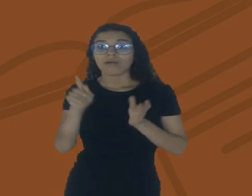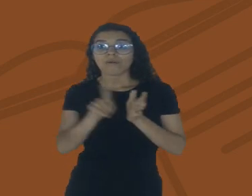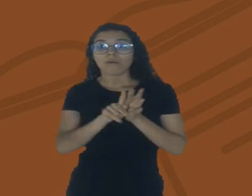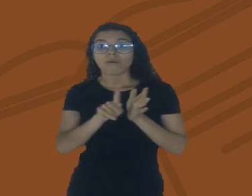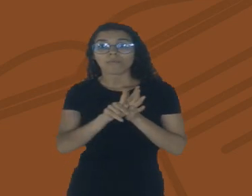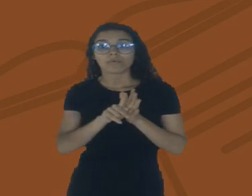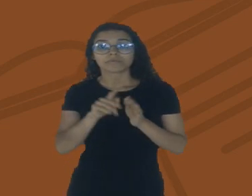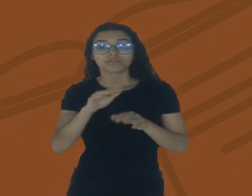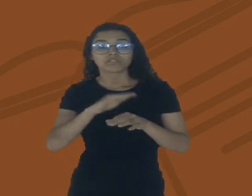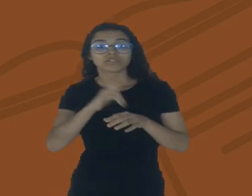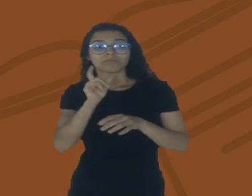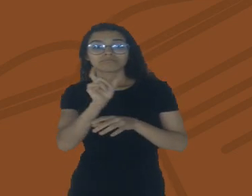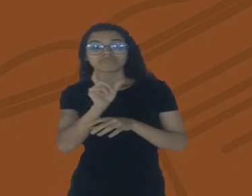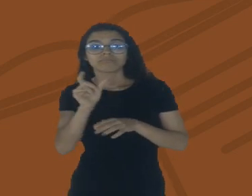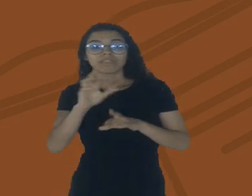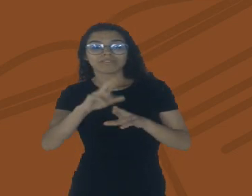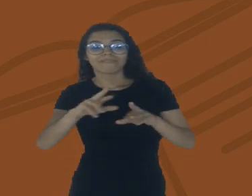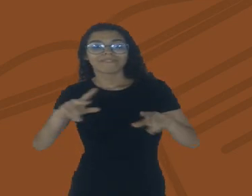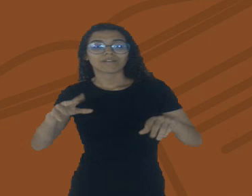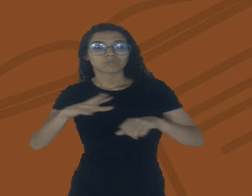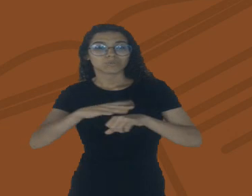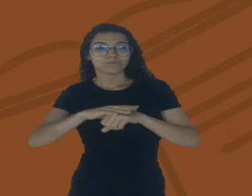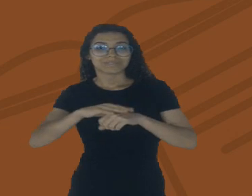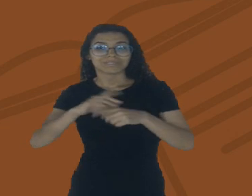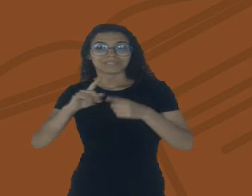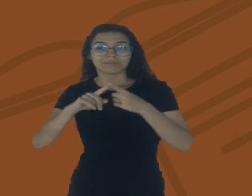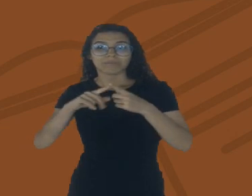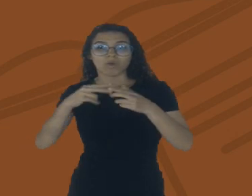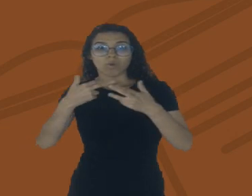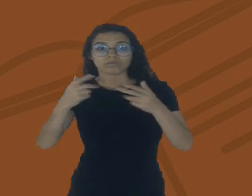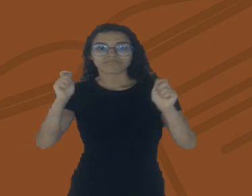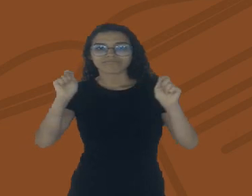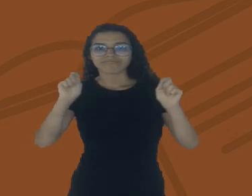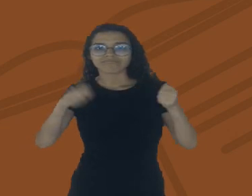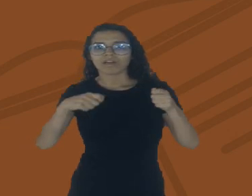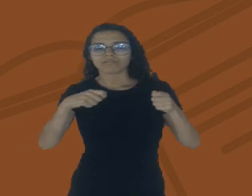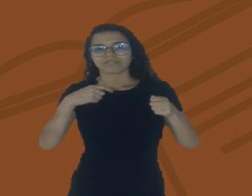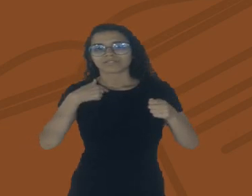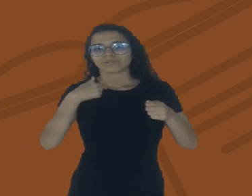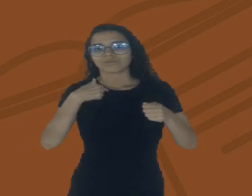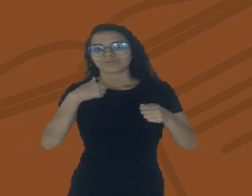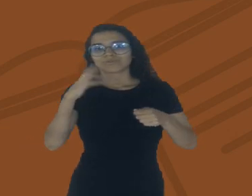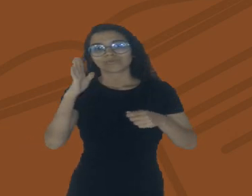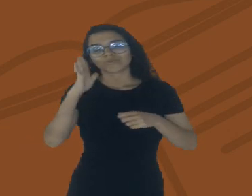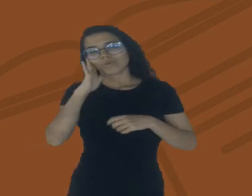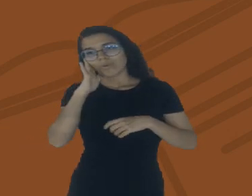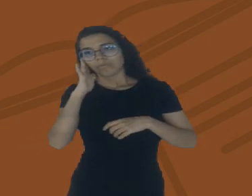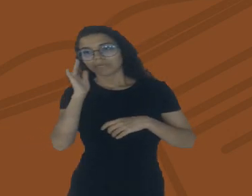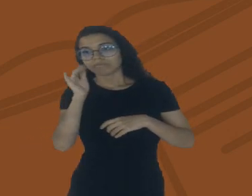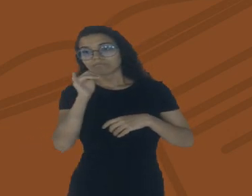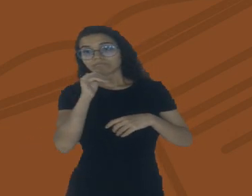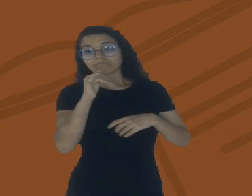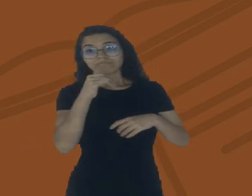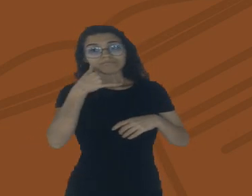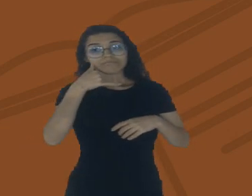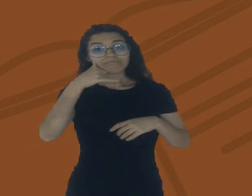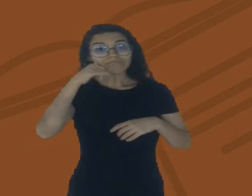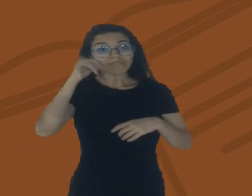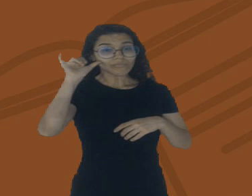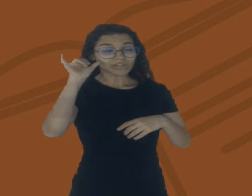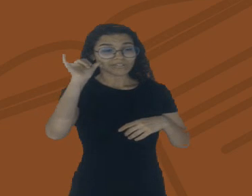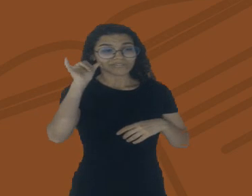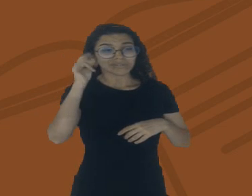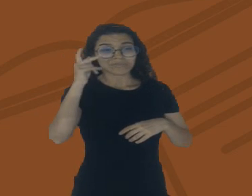diferentes doenças e condições capazes de afetar o nosso sono, impedindo por completo de dormir ou